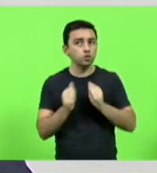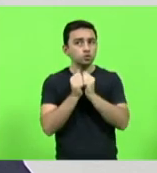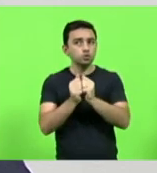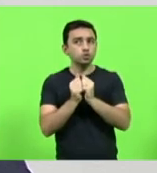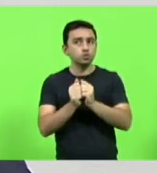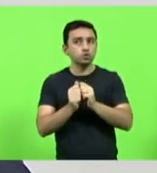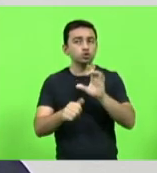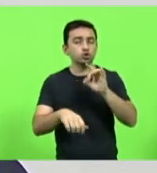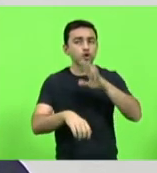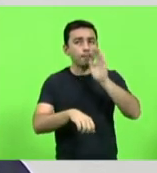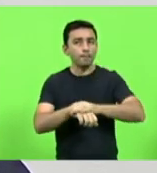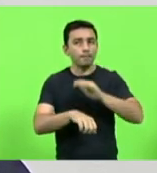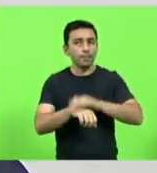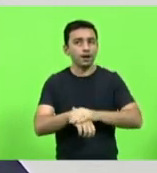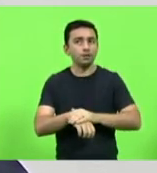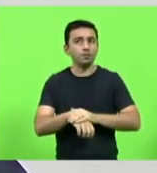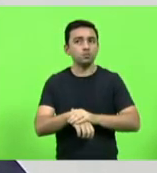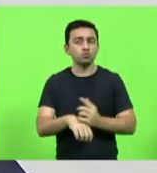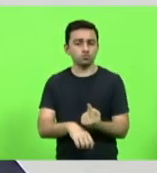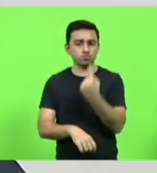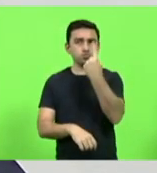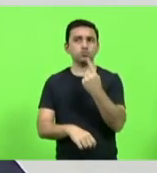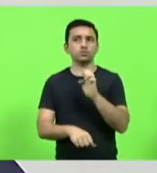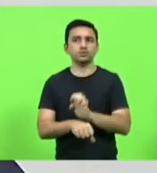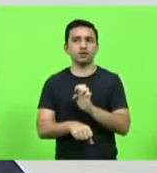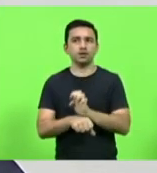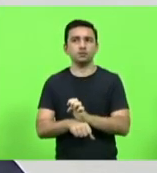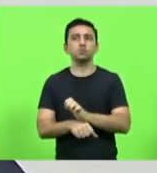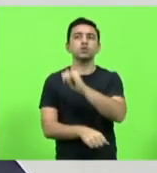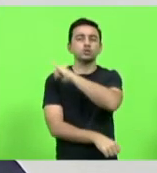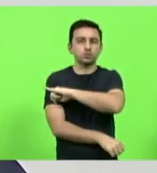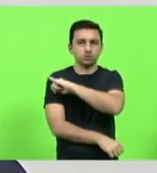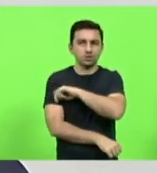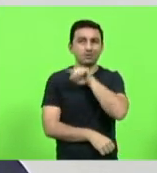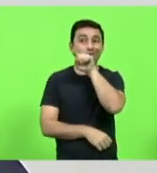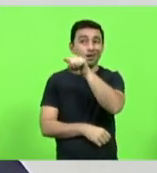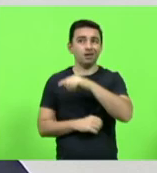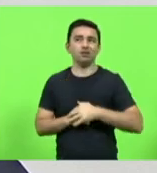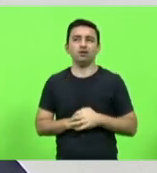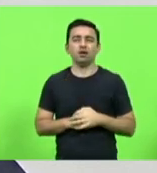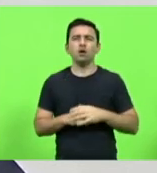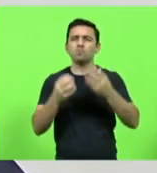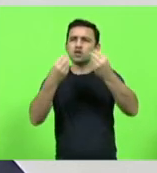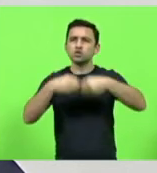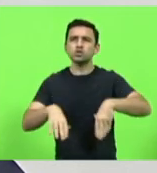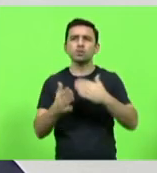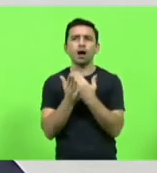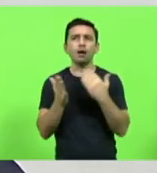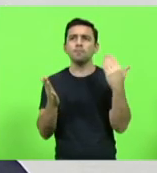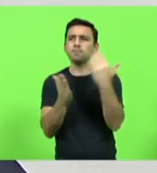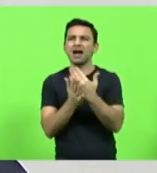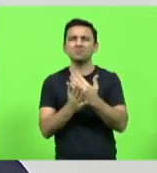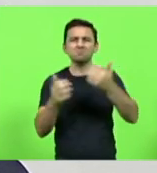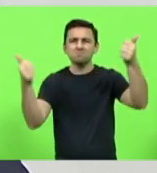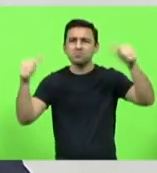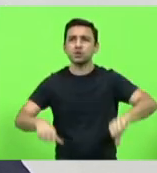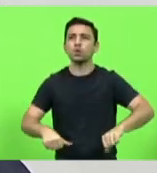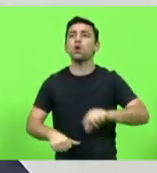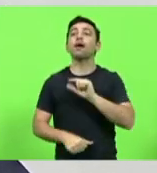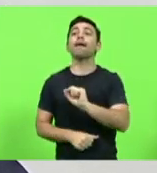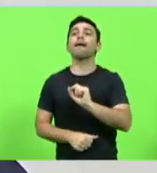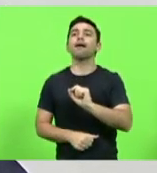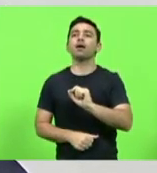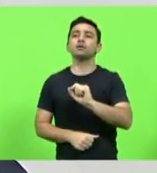só beneficiaria um estado, o Rio de Janeiro. E o maior prejudicado com aquela assinatura seria